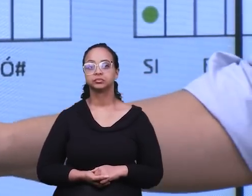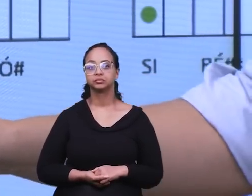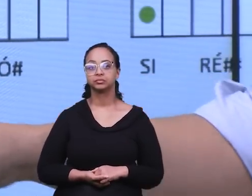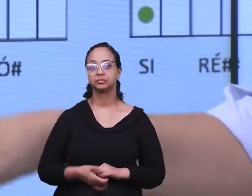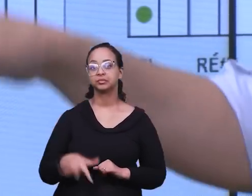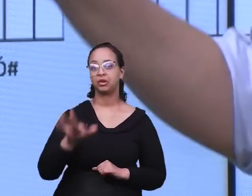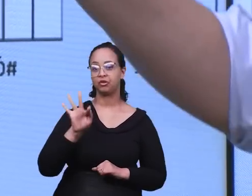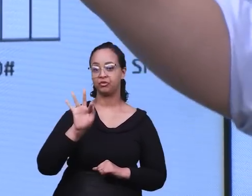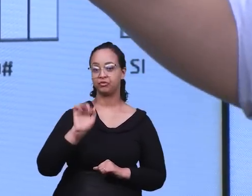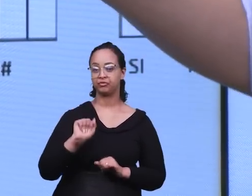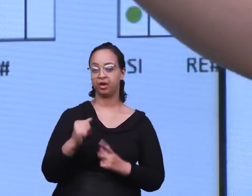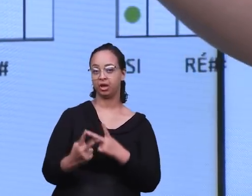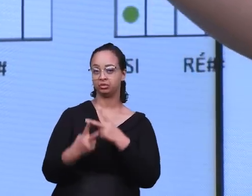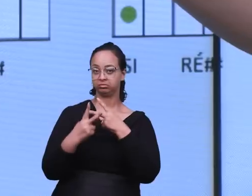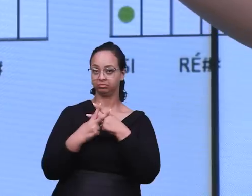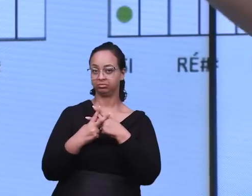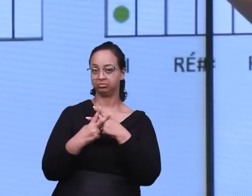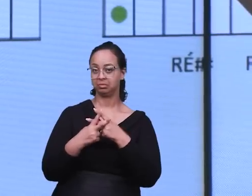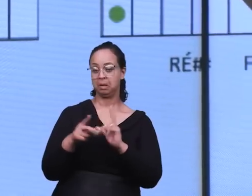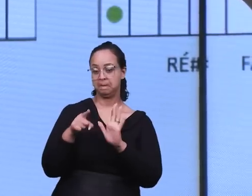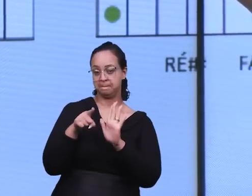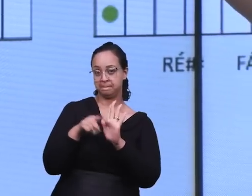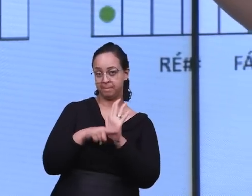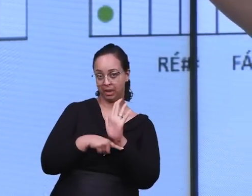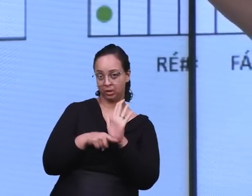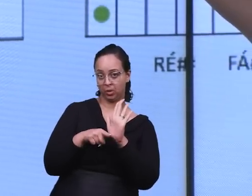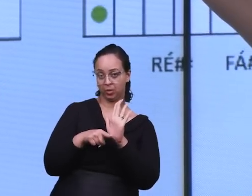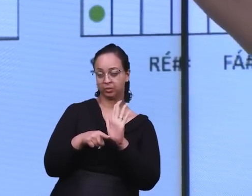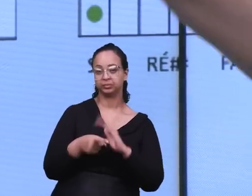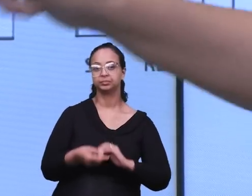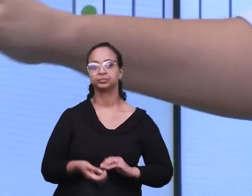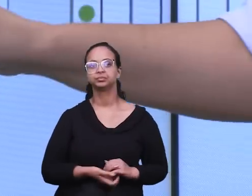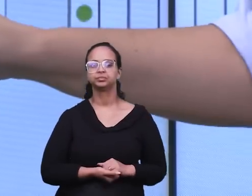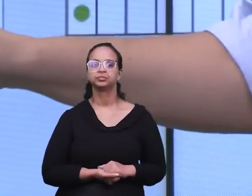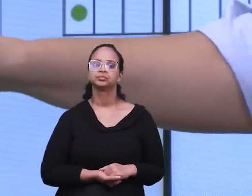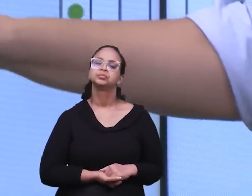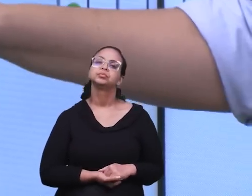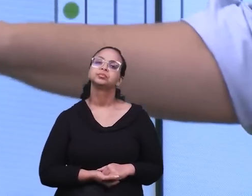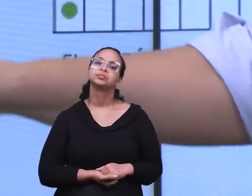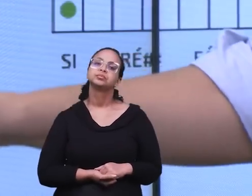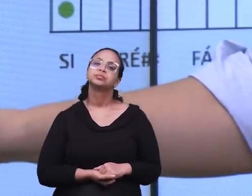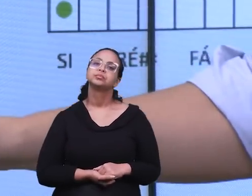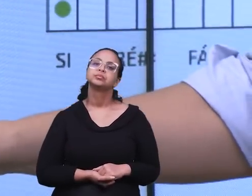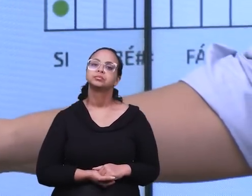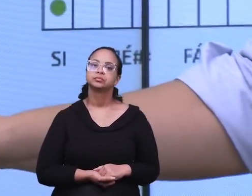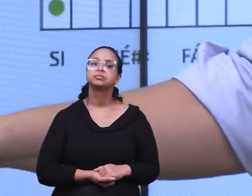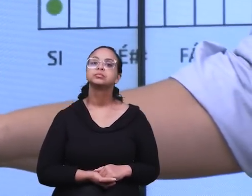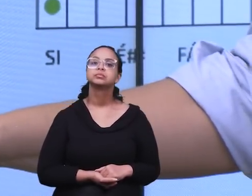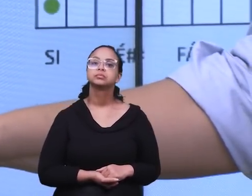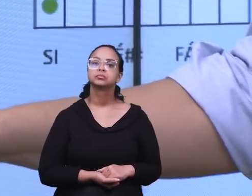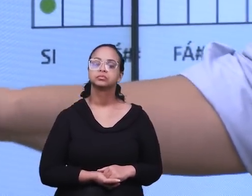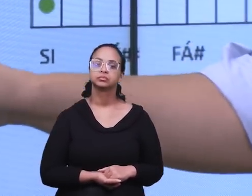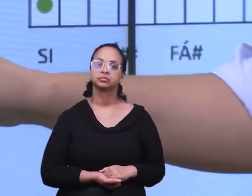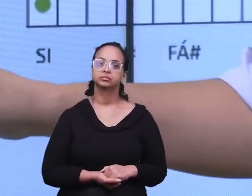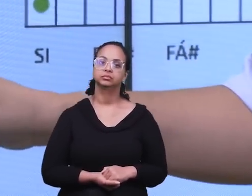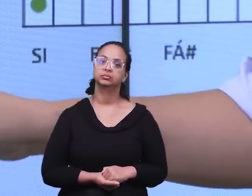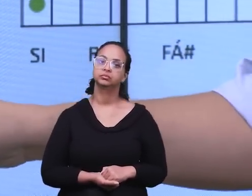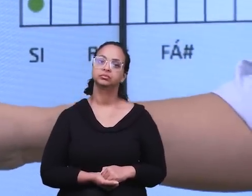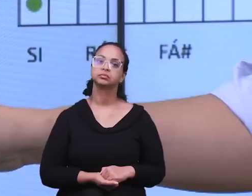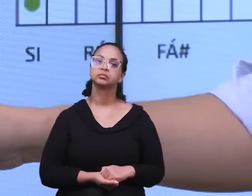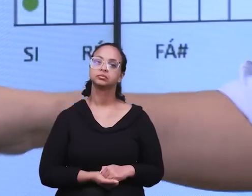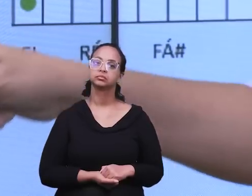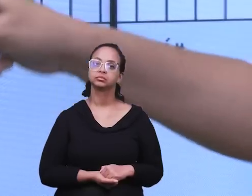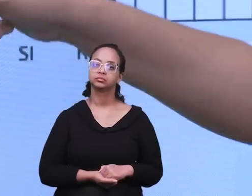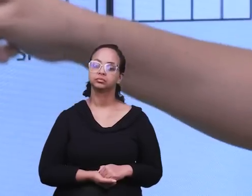Si. Fá sustenido menor. Nós vamos tocar a notinha Fá sustenido,